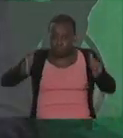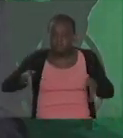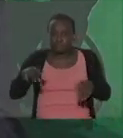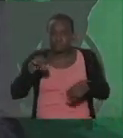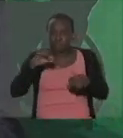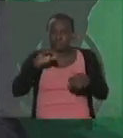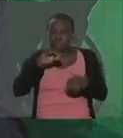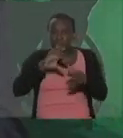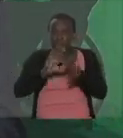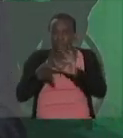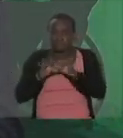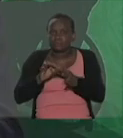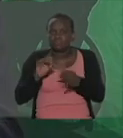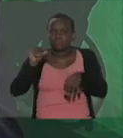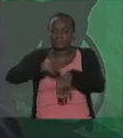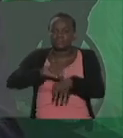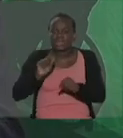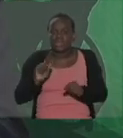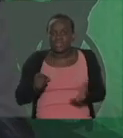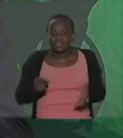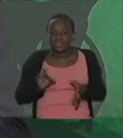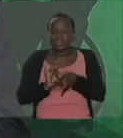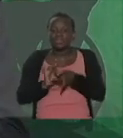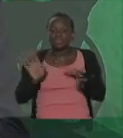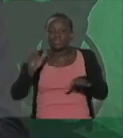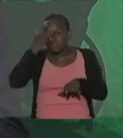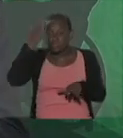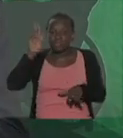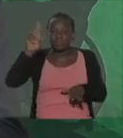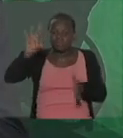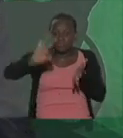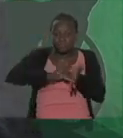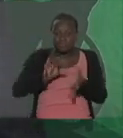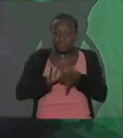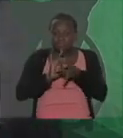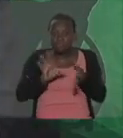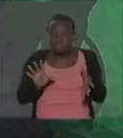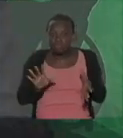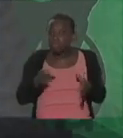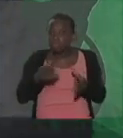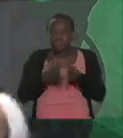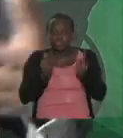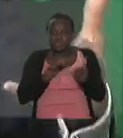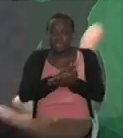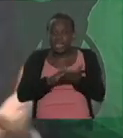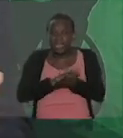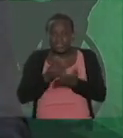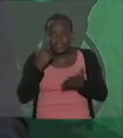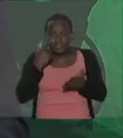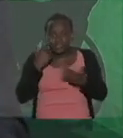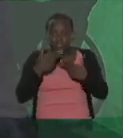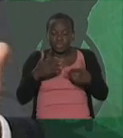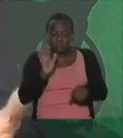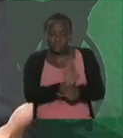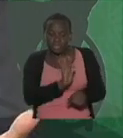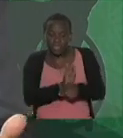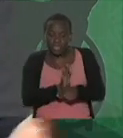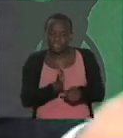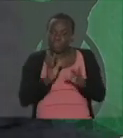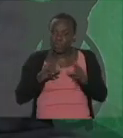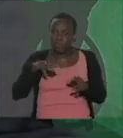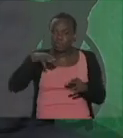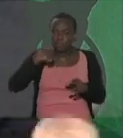colocados nos Jogos Olímpicos quem é que deu autorização para que aquilo fosse instalado e que não exigiu equipamentos eventualmente para